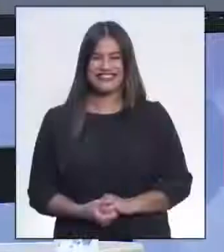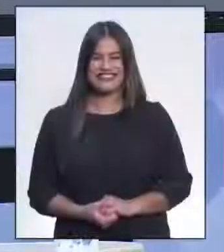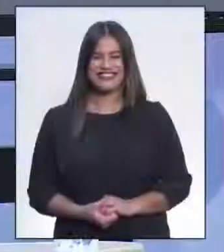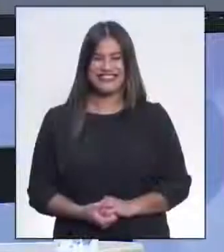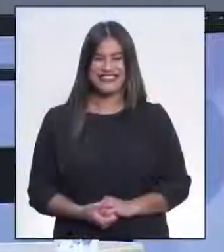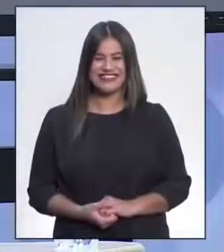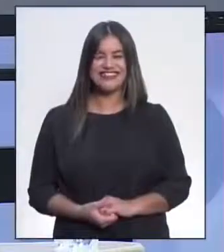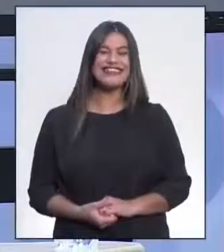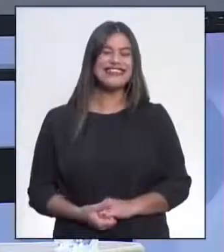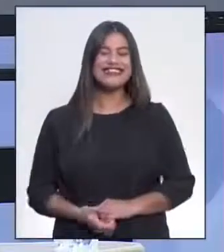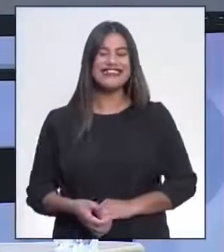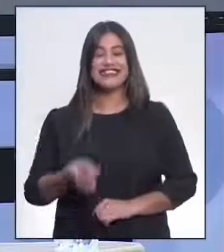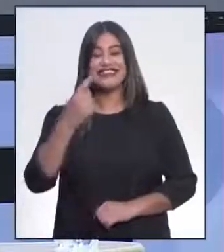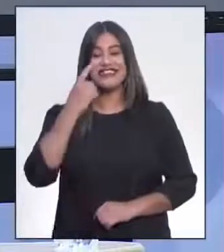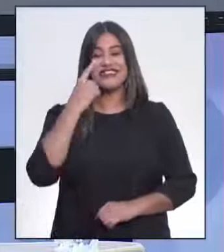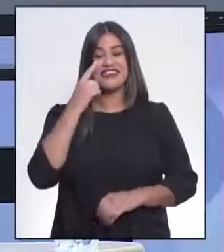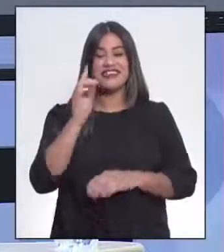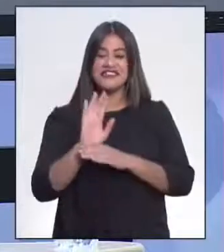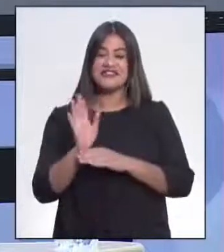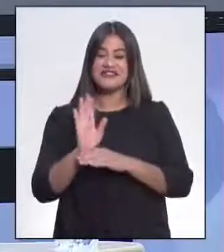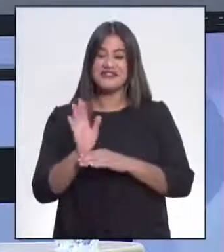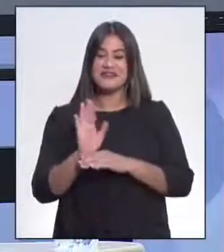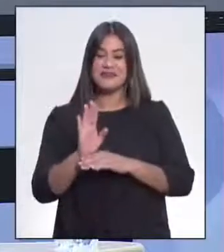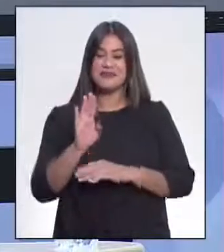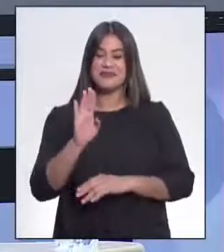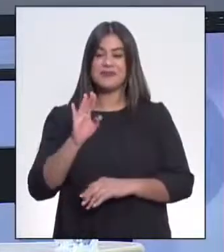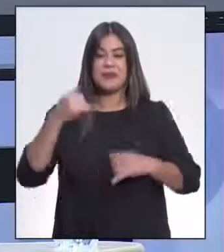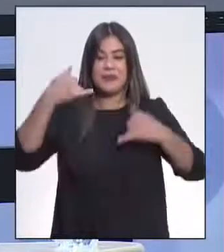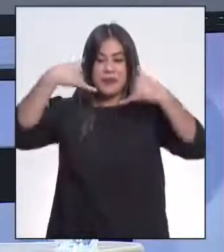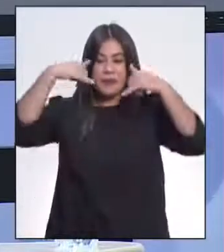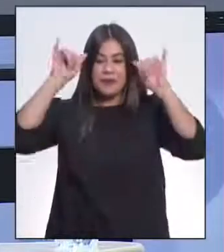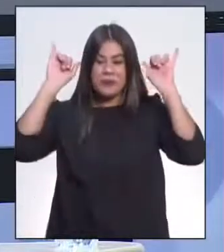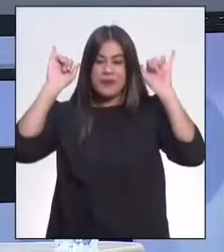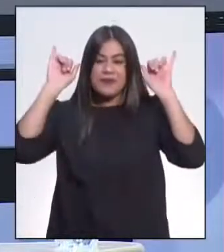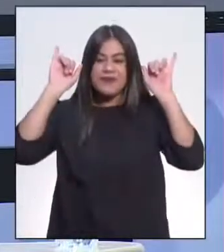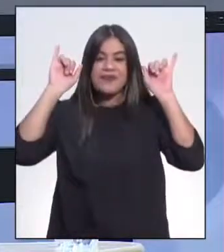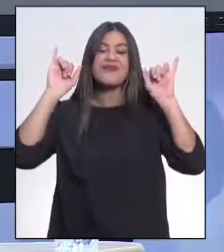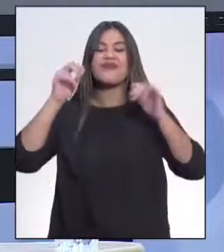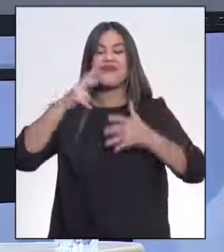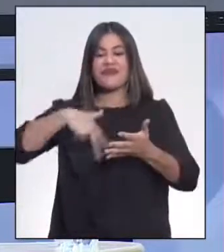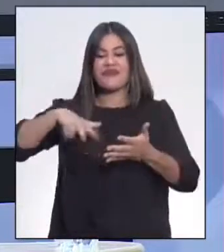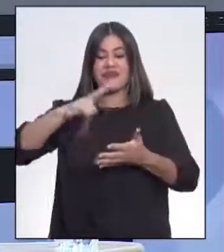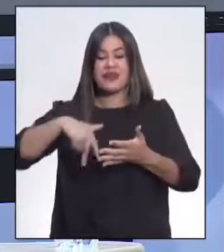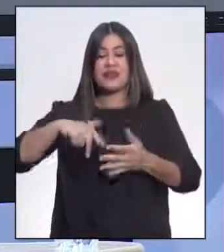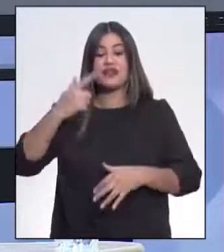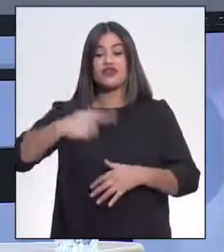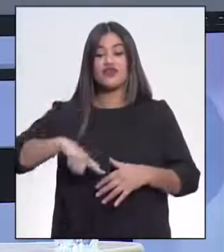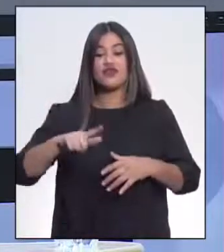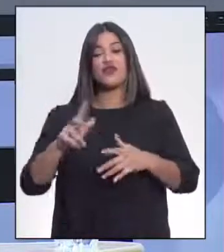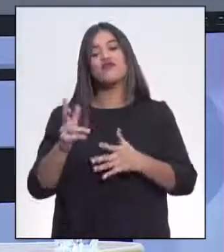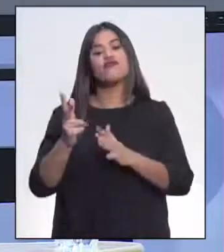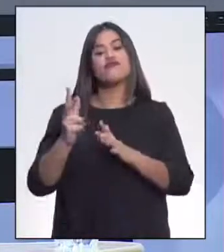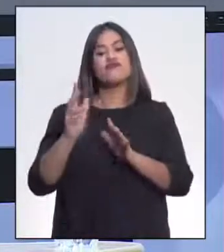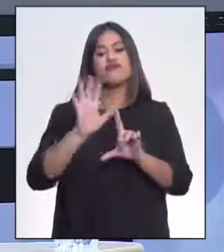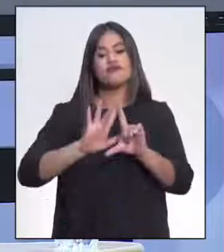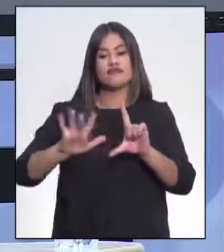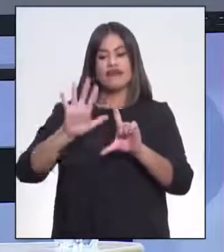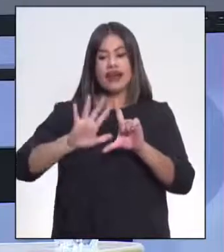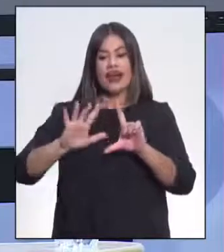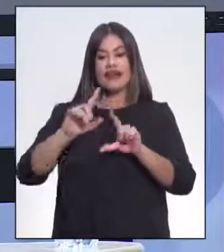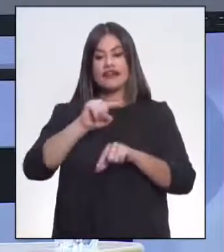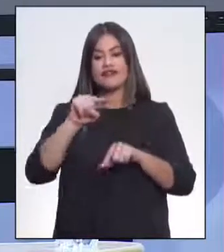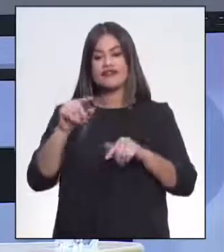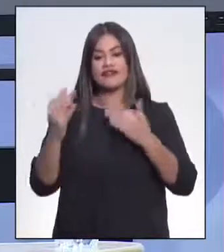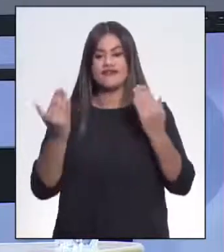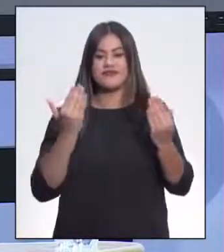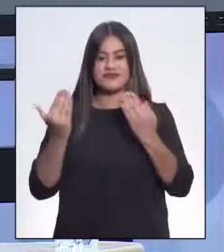Bom, turma, a gente assistiu um pedacinho do Bumba Meu Boi. Agora eu vou passar uma outra imagem. Eu quero que vocês façam a